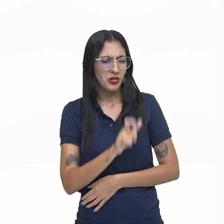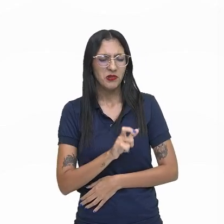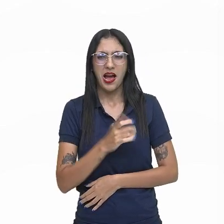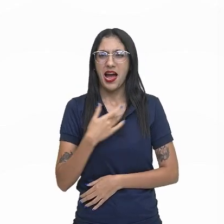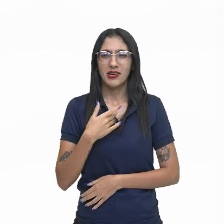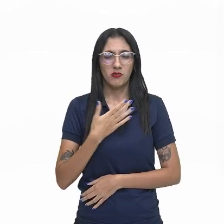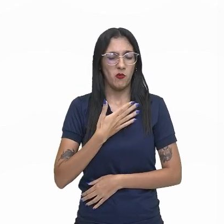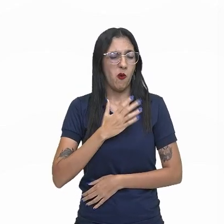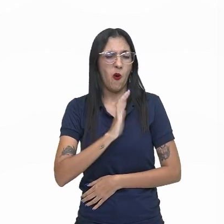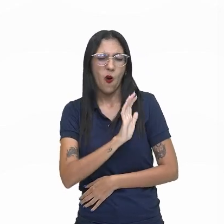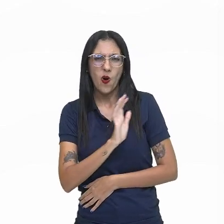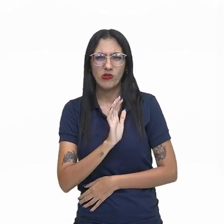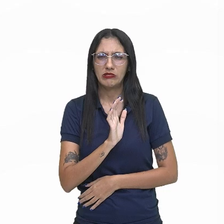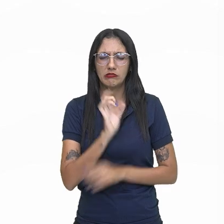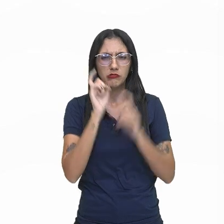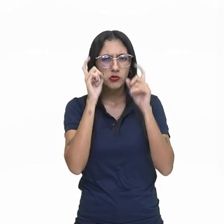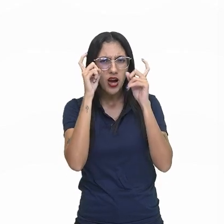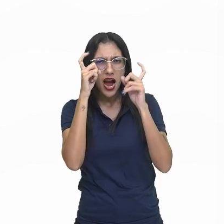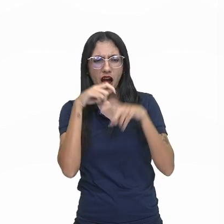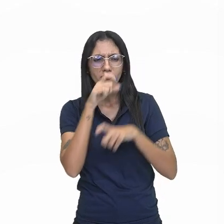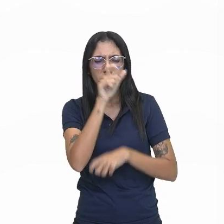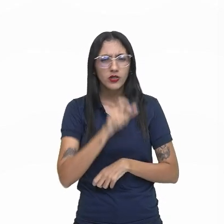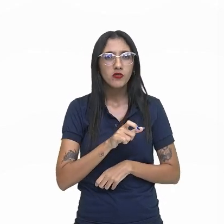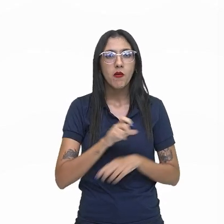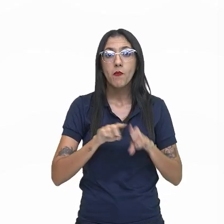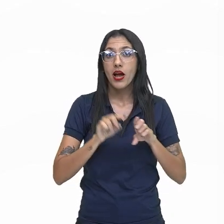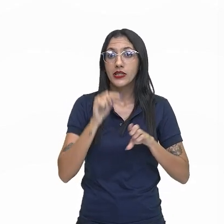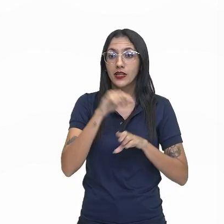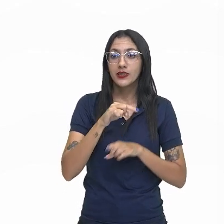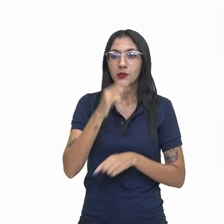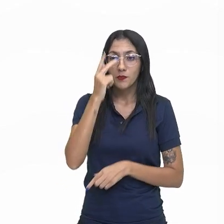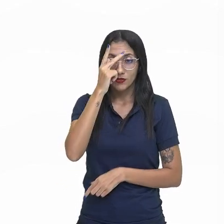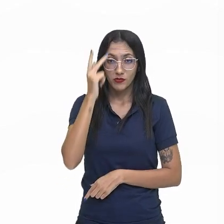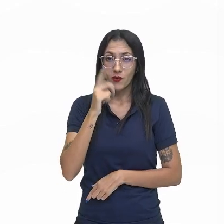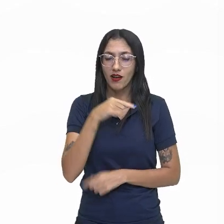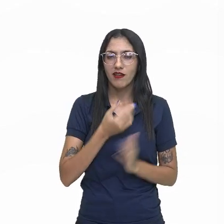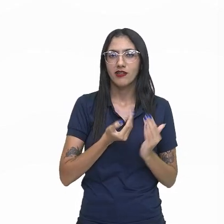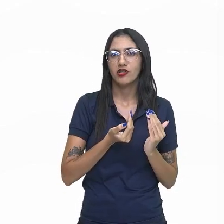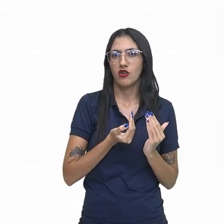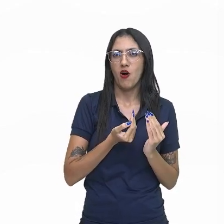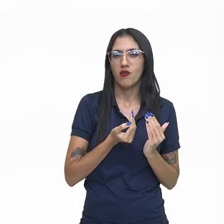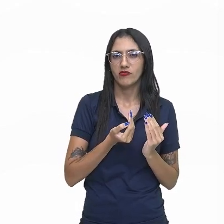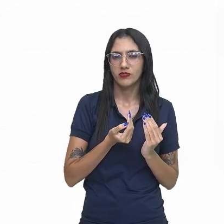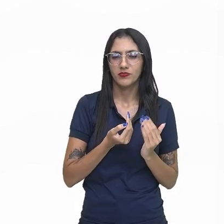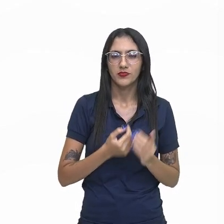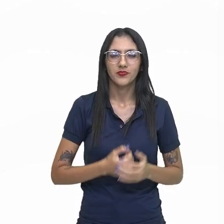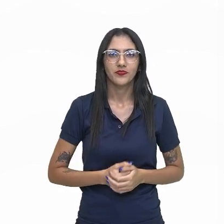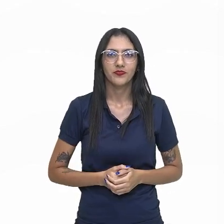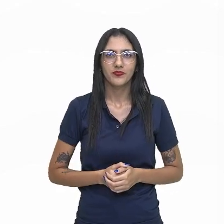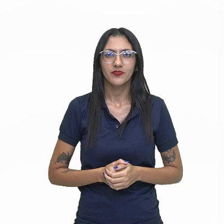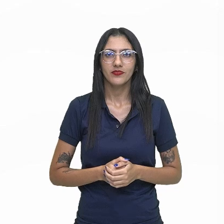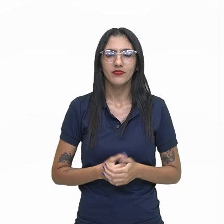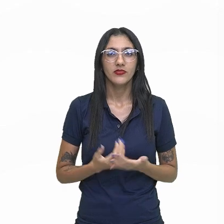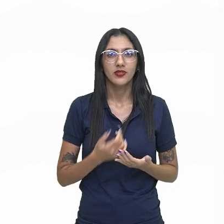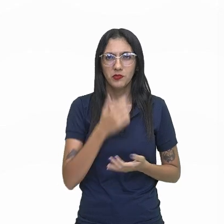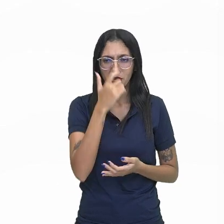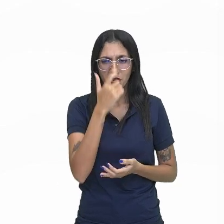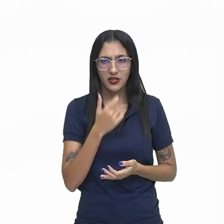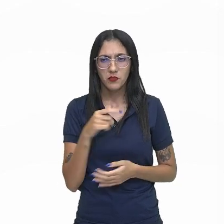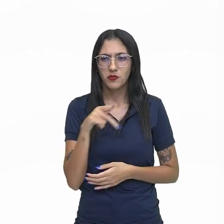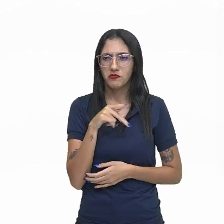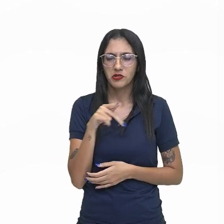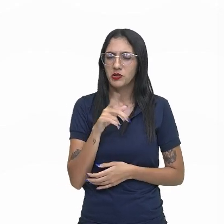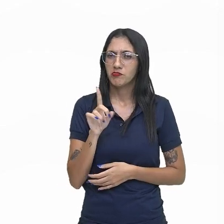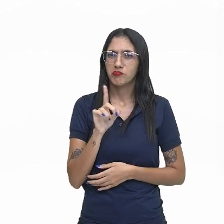com raiva, né? Então, mas é um jovem que está falando aqui. Eu não me vejo, né, falando